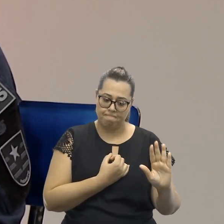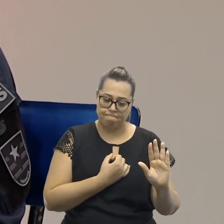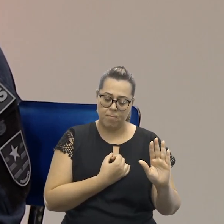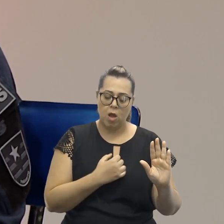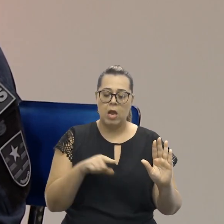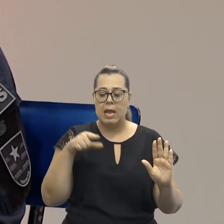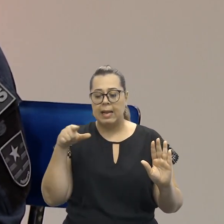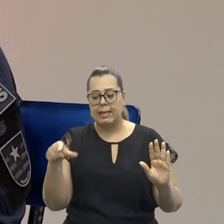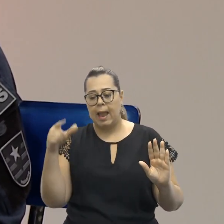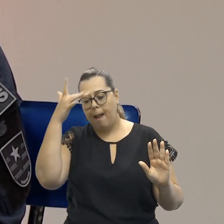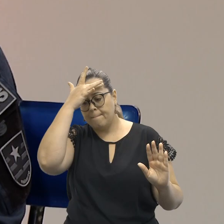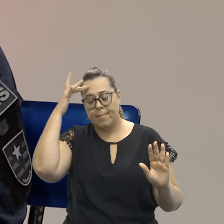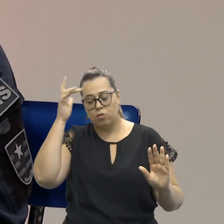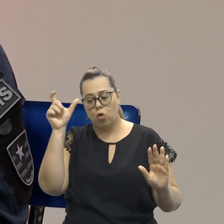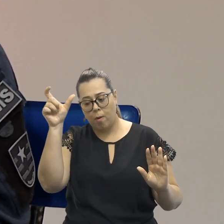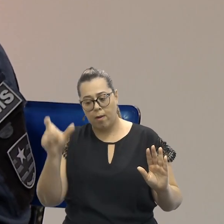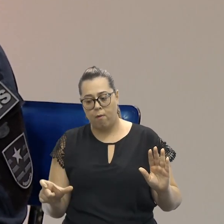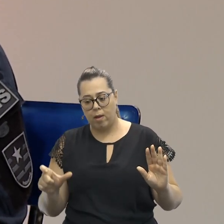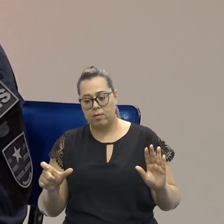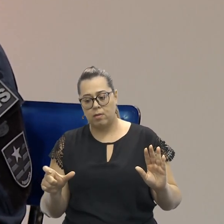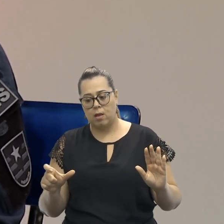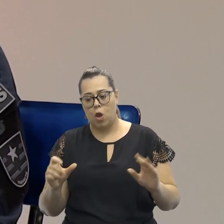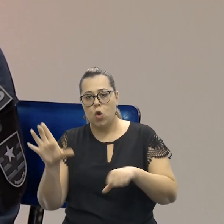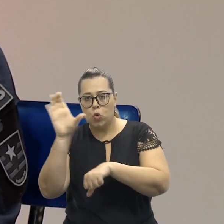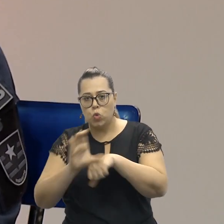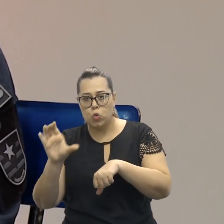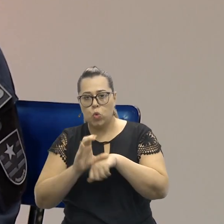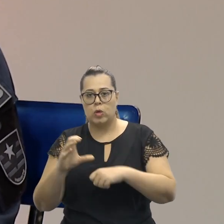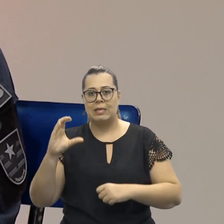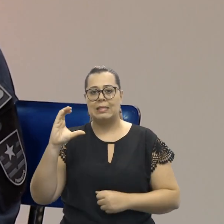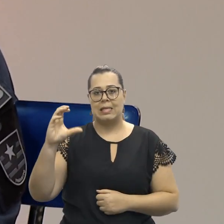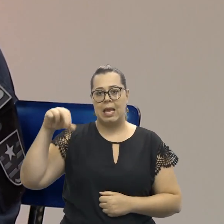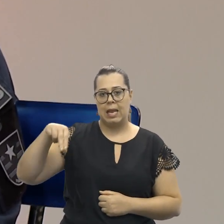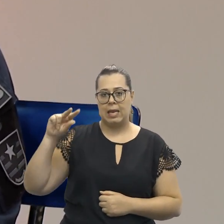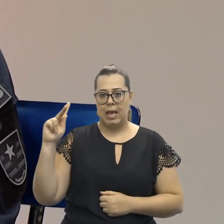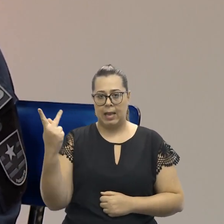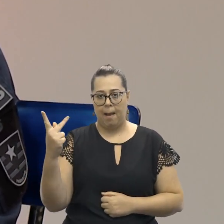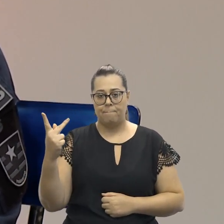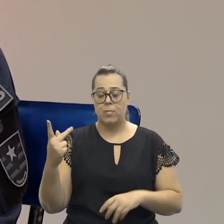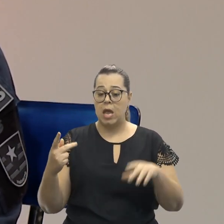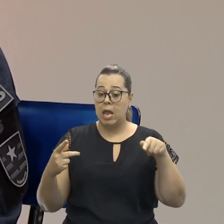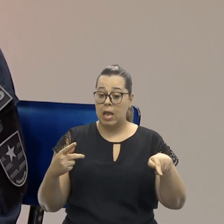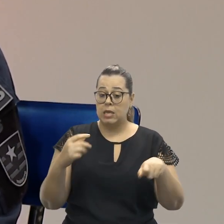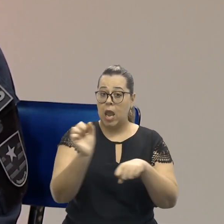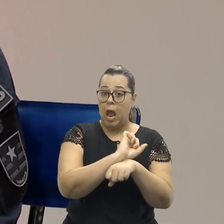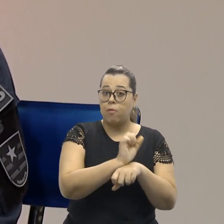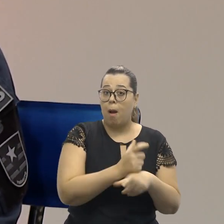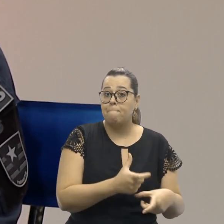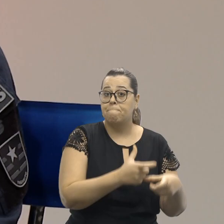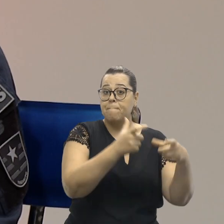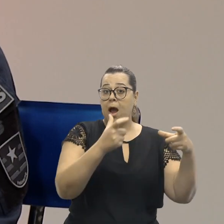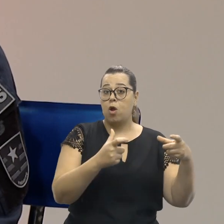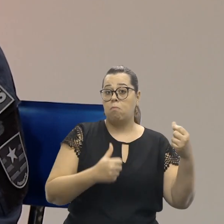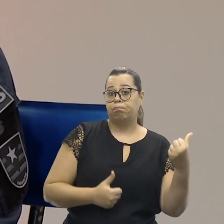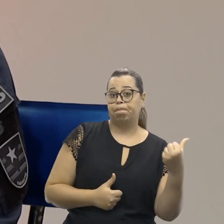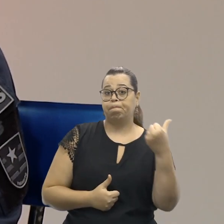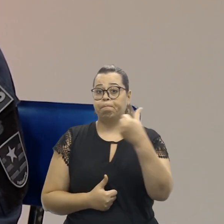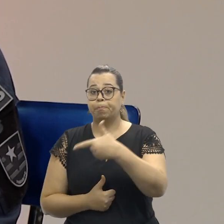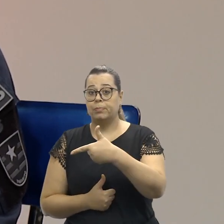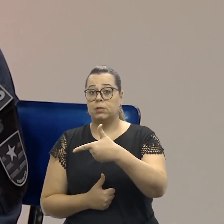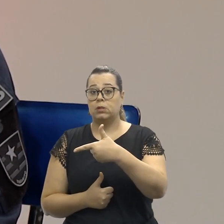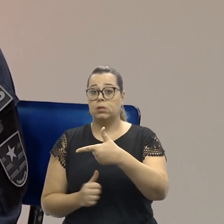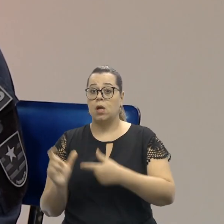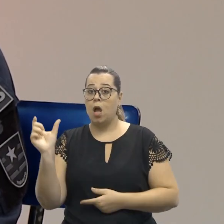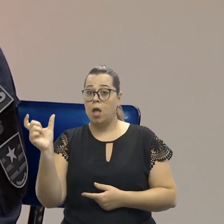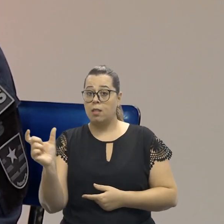quantidade Y de pessoas tirando CNH. E esse número de veículos licenciados é sempre muito maior do que CNHs emitidas.